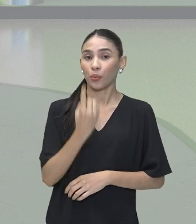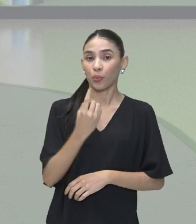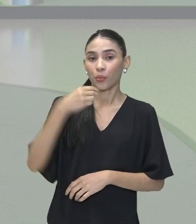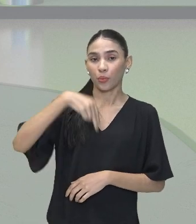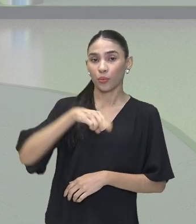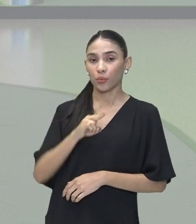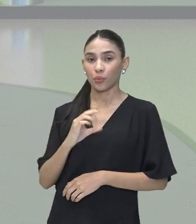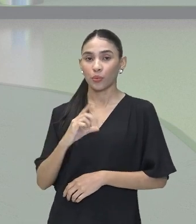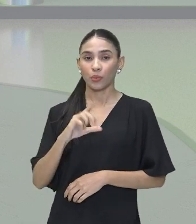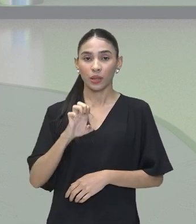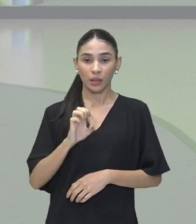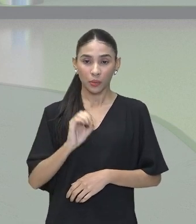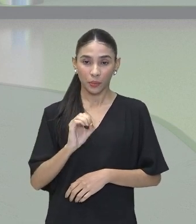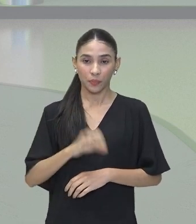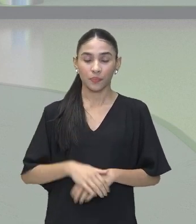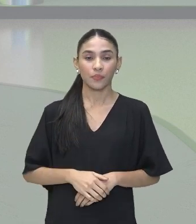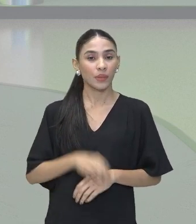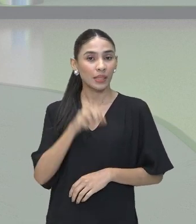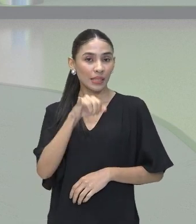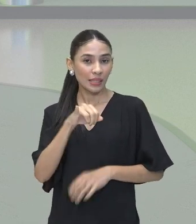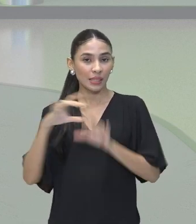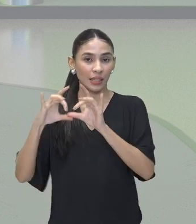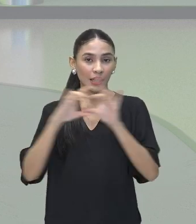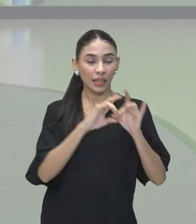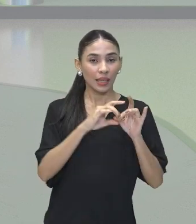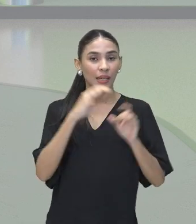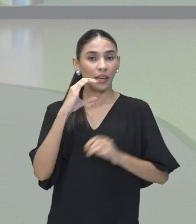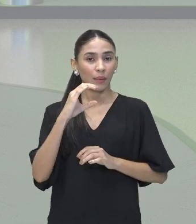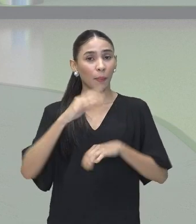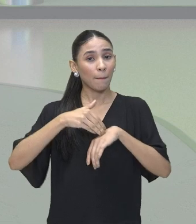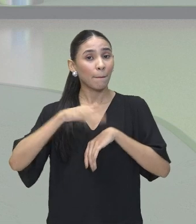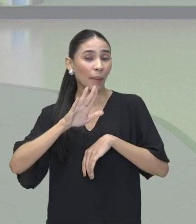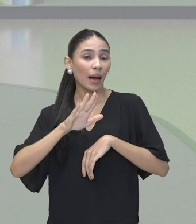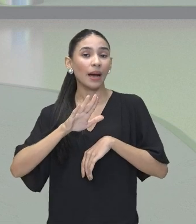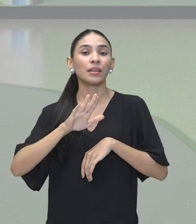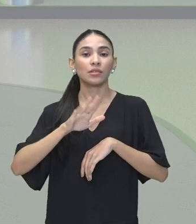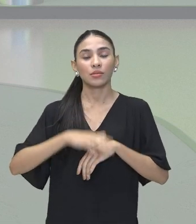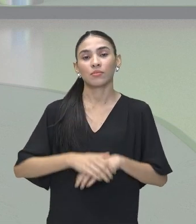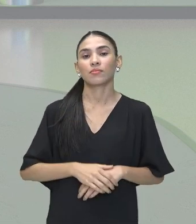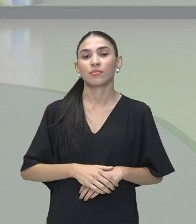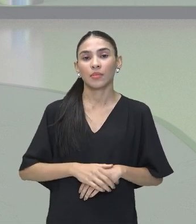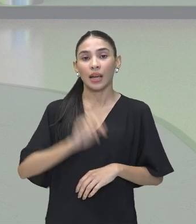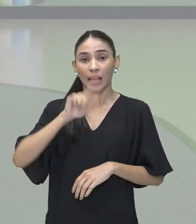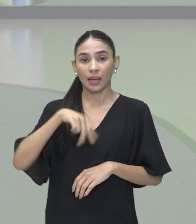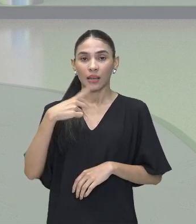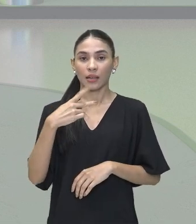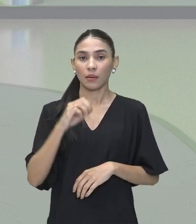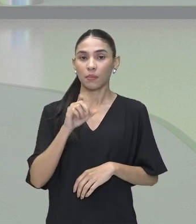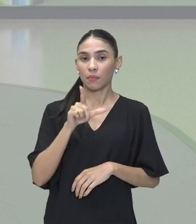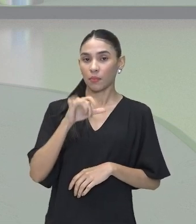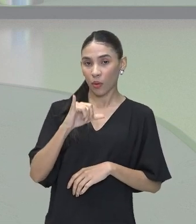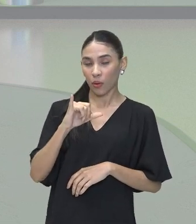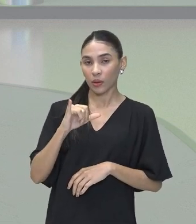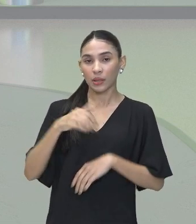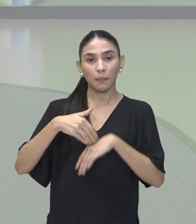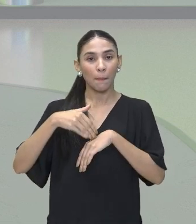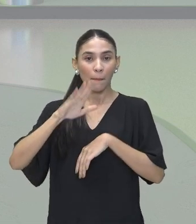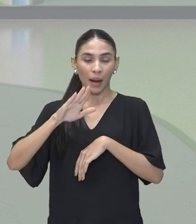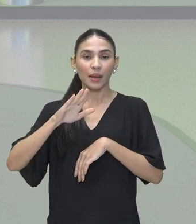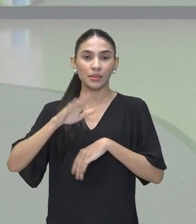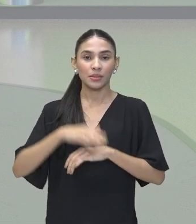aromático. Se a cadeia carbônica tiver mais de um núcleo, ela vai ser poli. Poli significa mais de